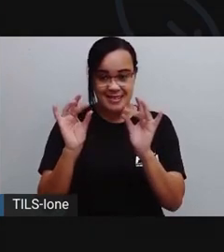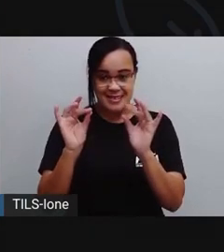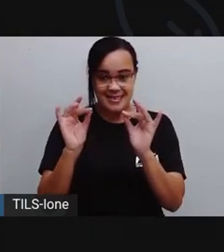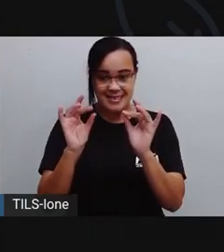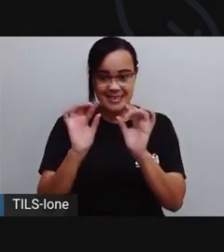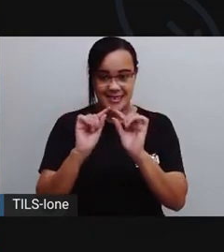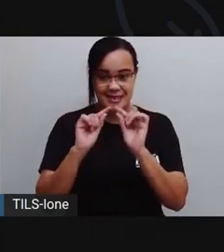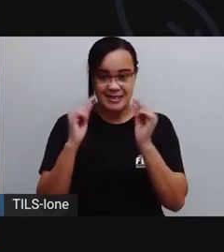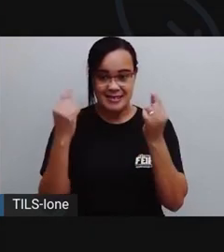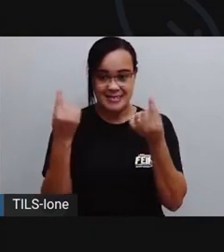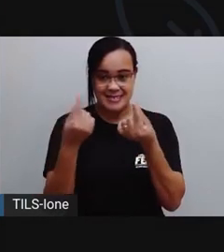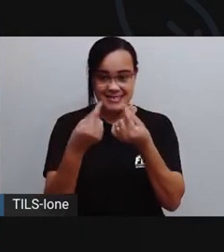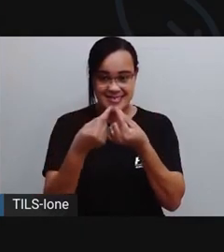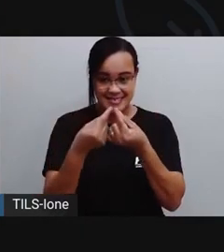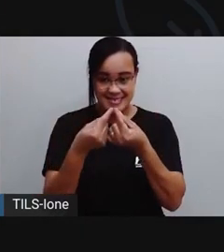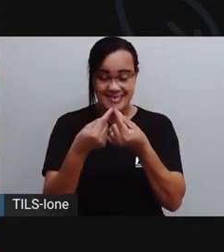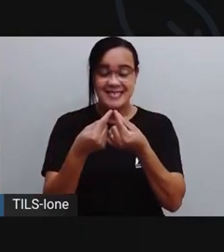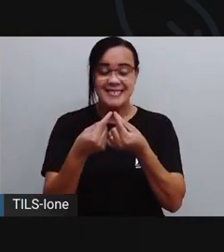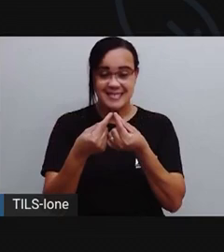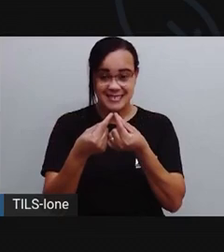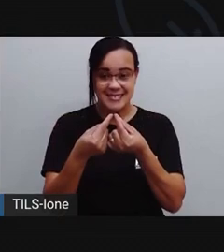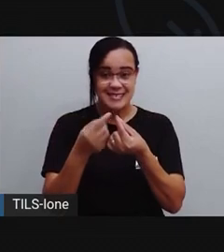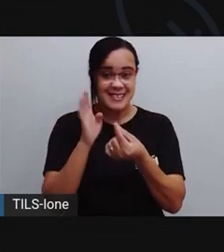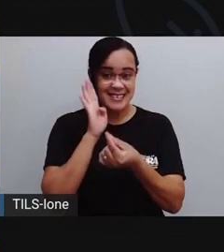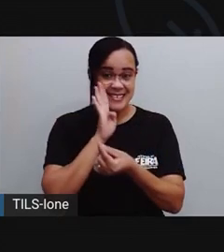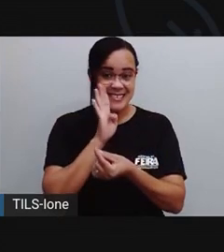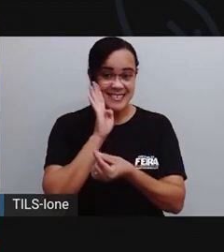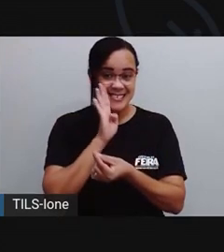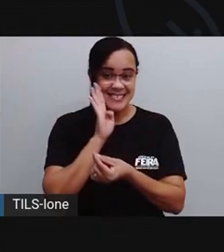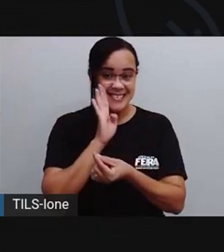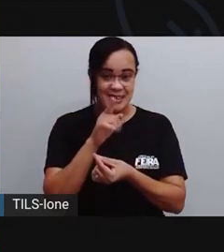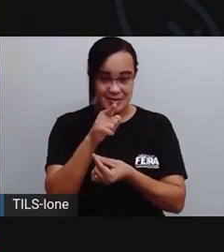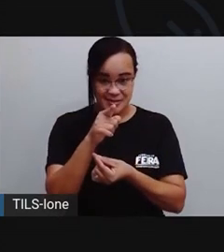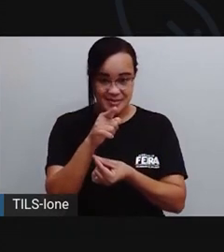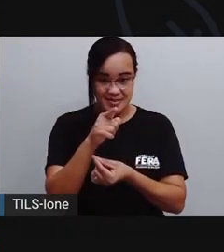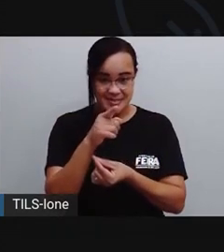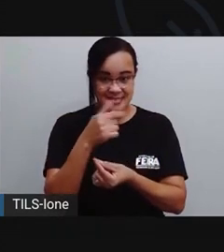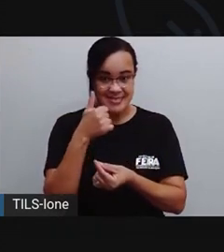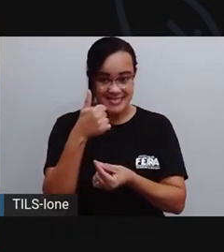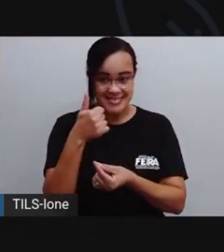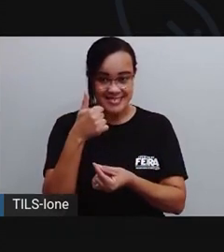cima. Vai ficar legal, né? Deu para ver agora?